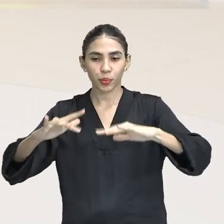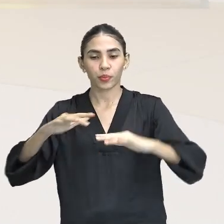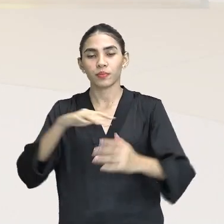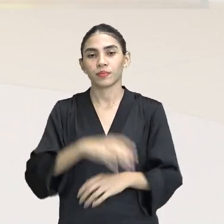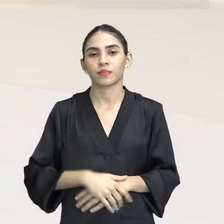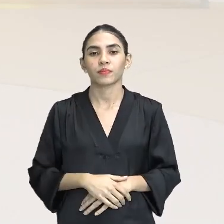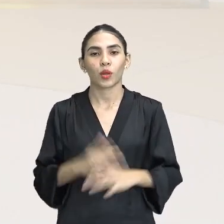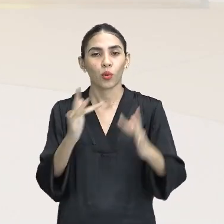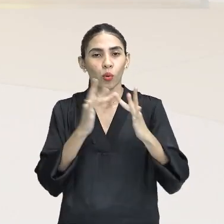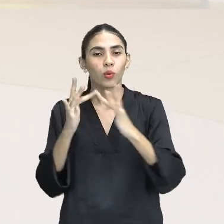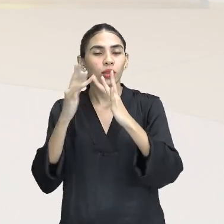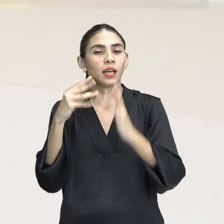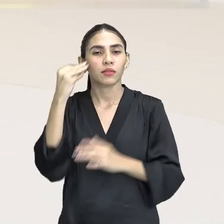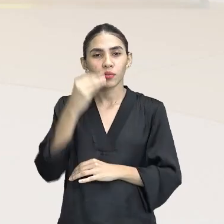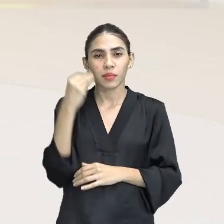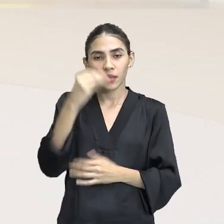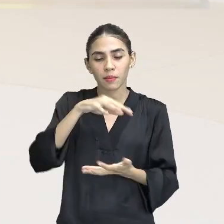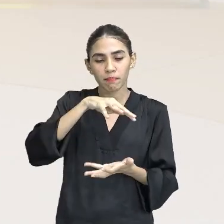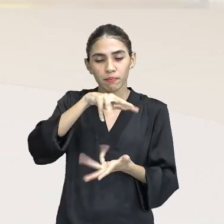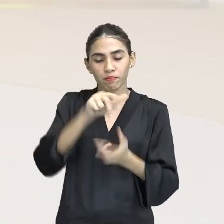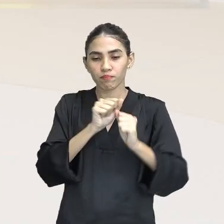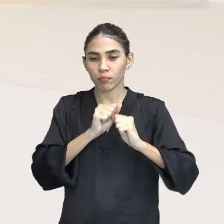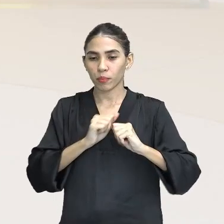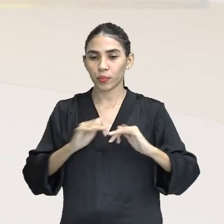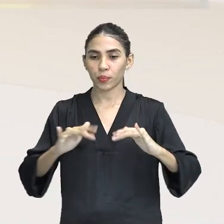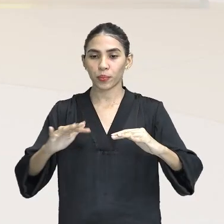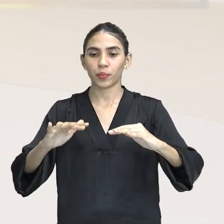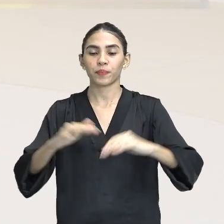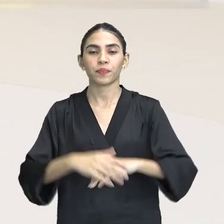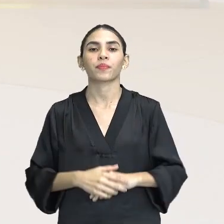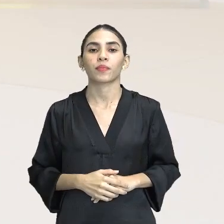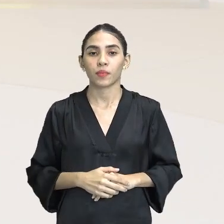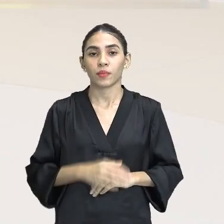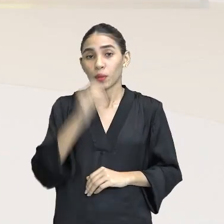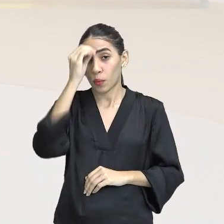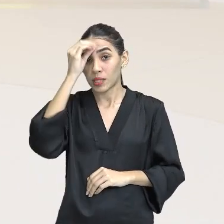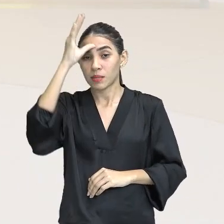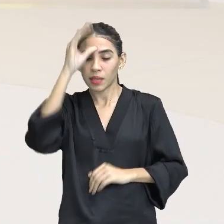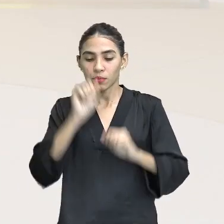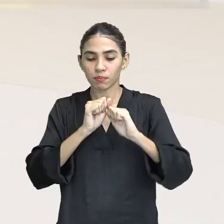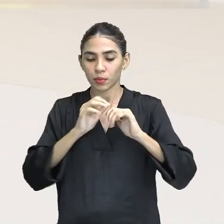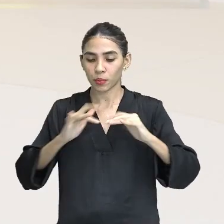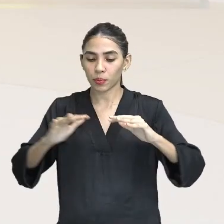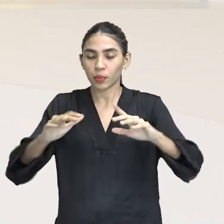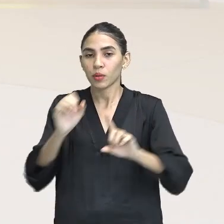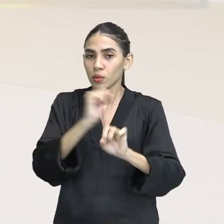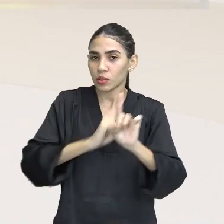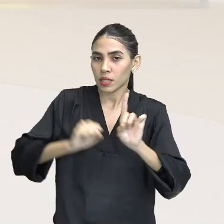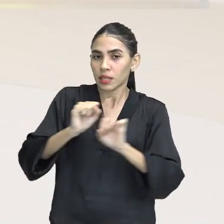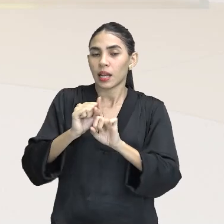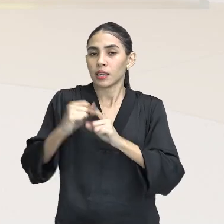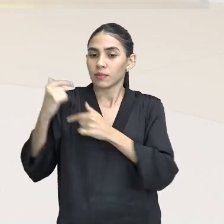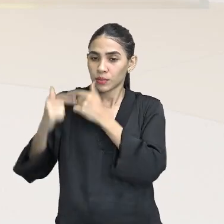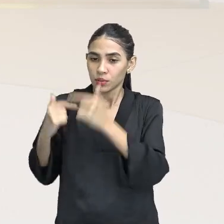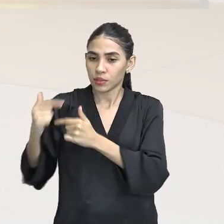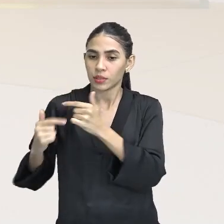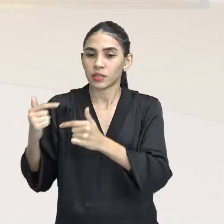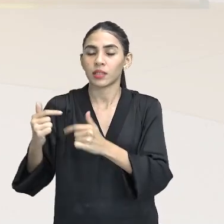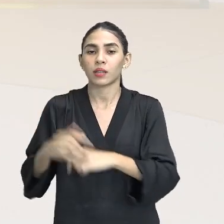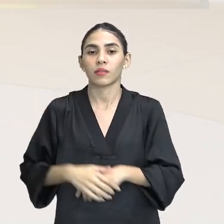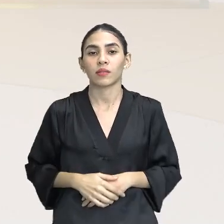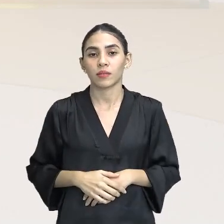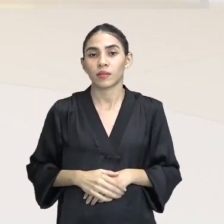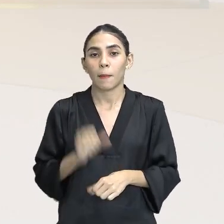mundo também. Esse conhecimento, né? Ele acaba sendo passado, né? Para cada geração, sociedade, é um conhecimento que ele não fica.